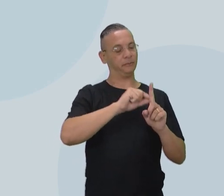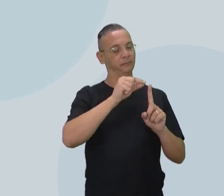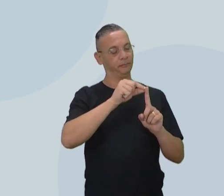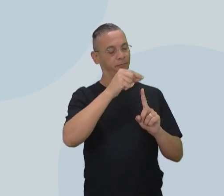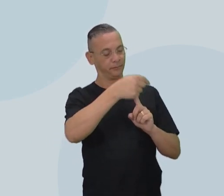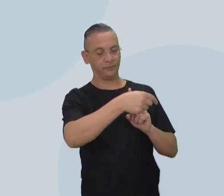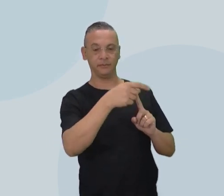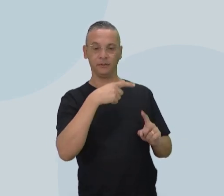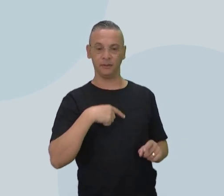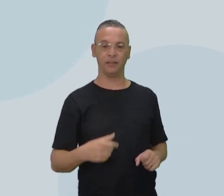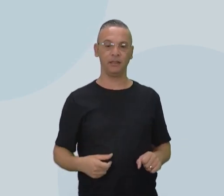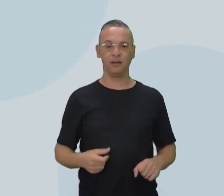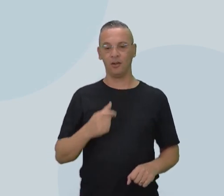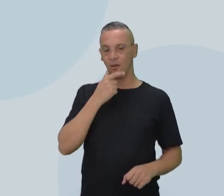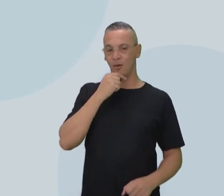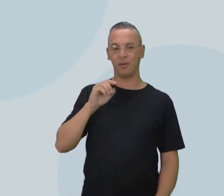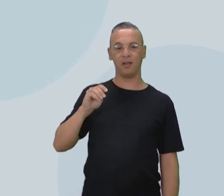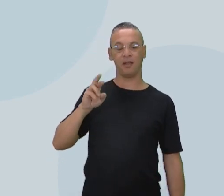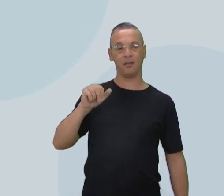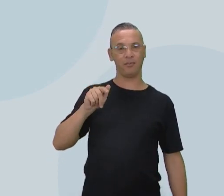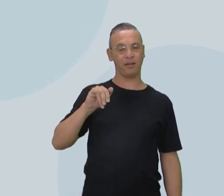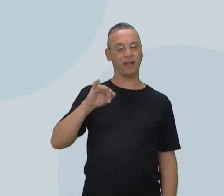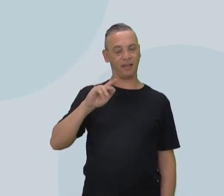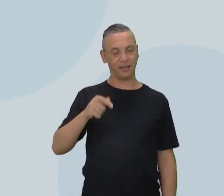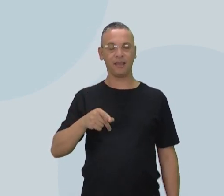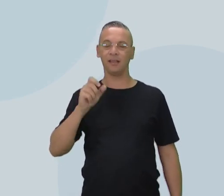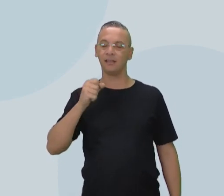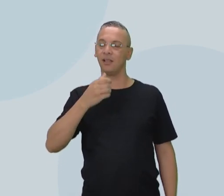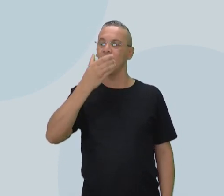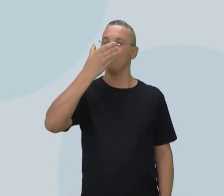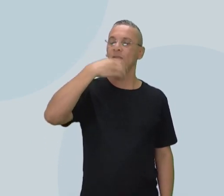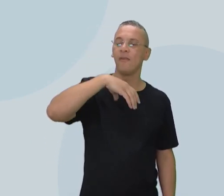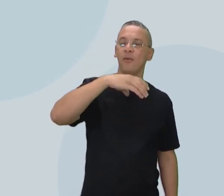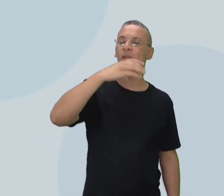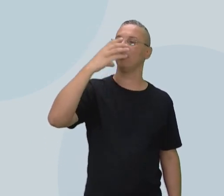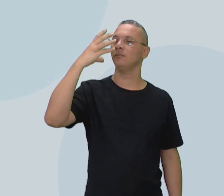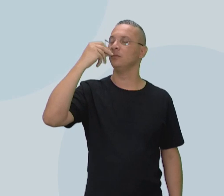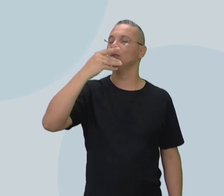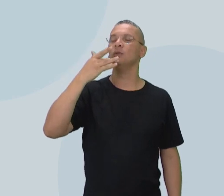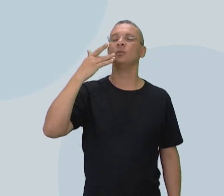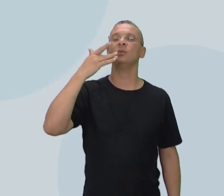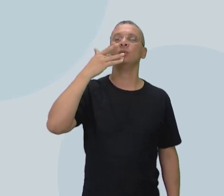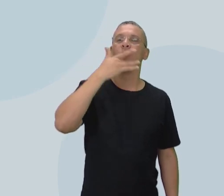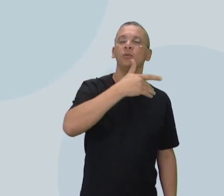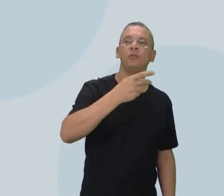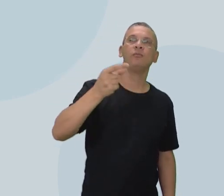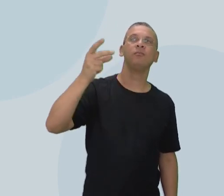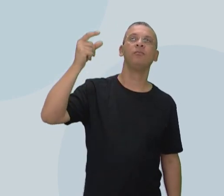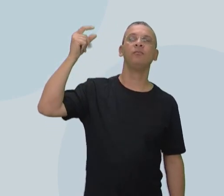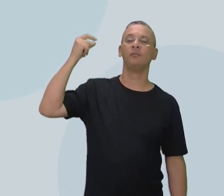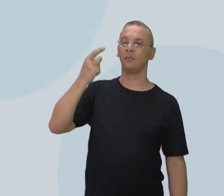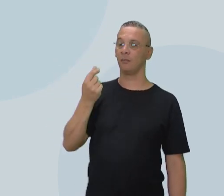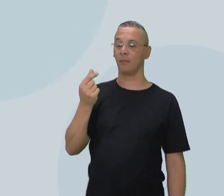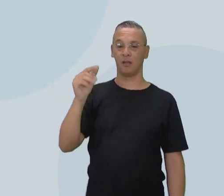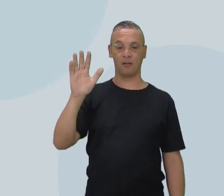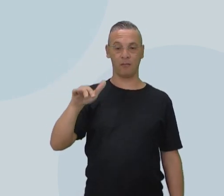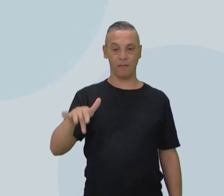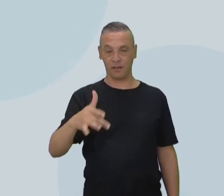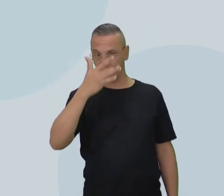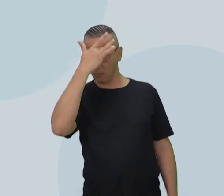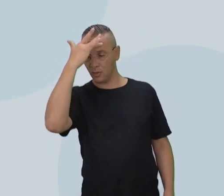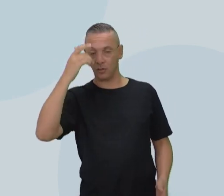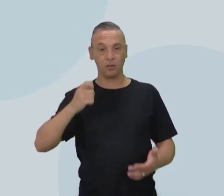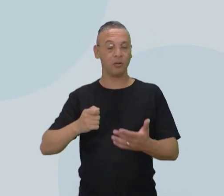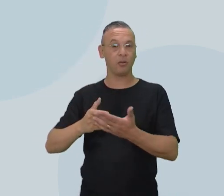malicioso Braguinha elogiava a nossa fruta natural na época de preço bem barato para qualquer um